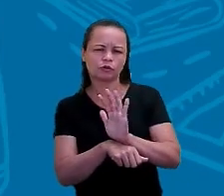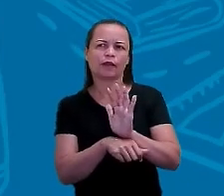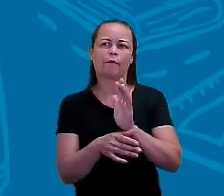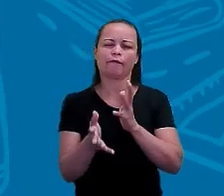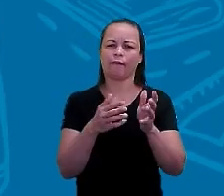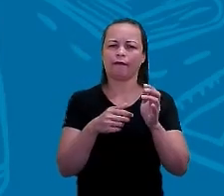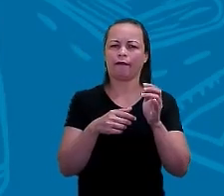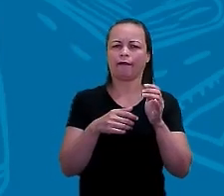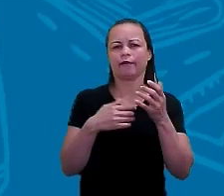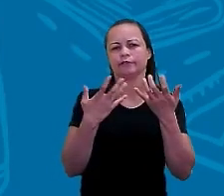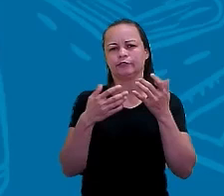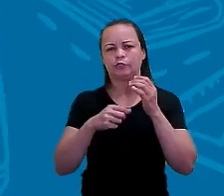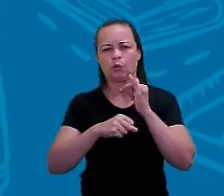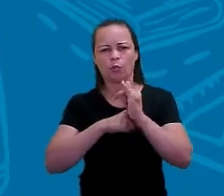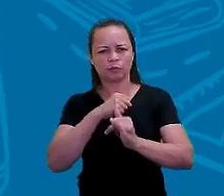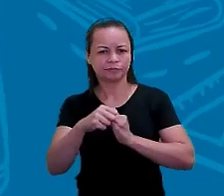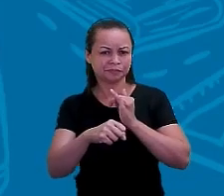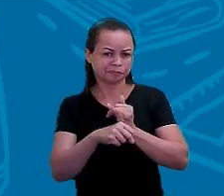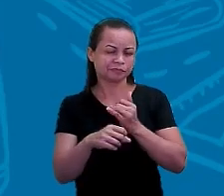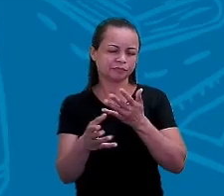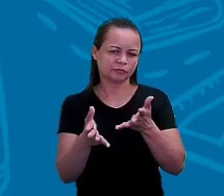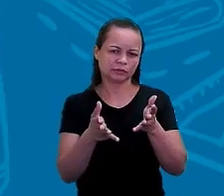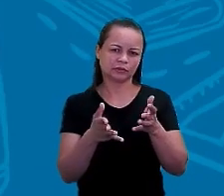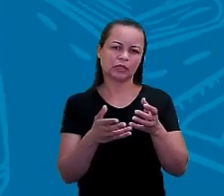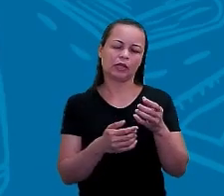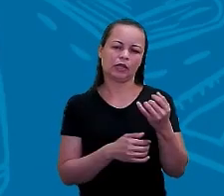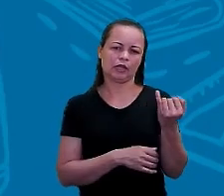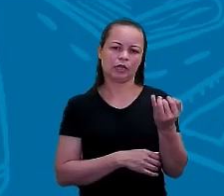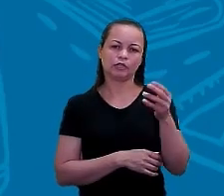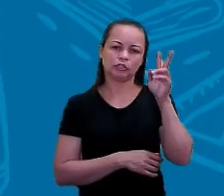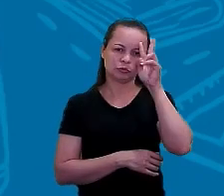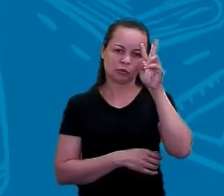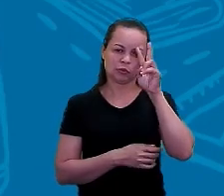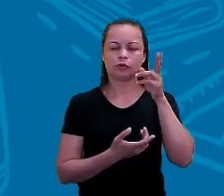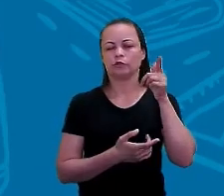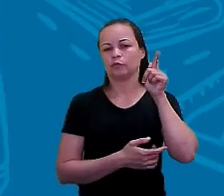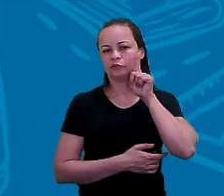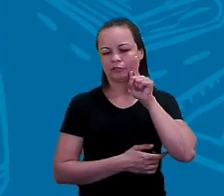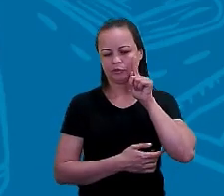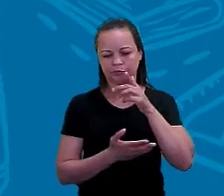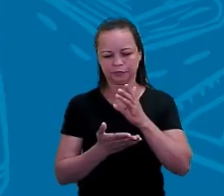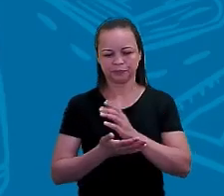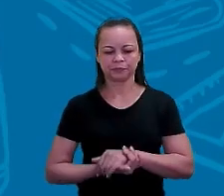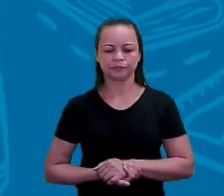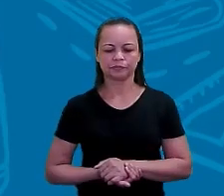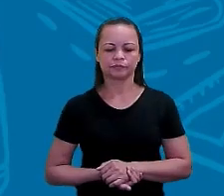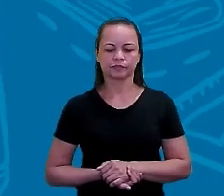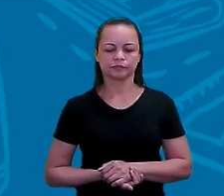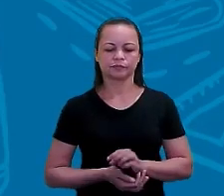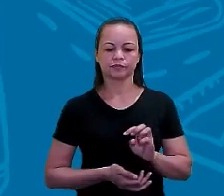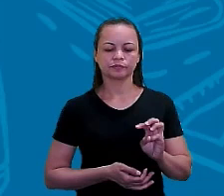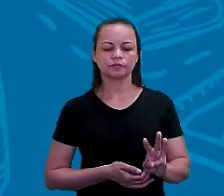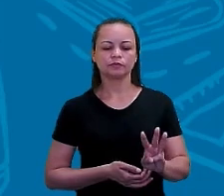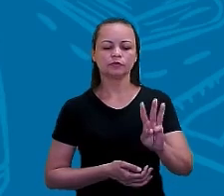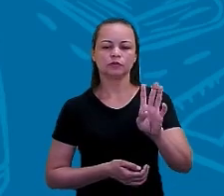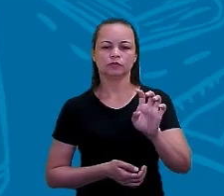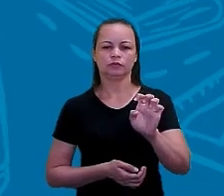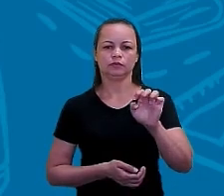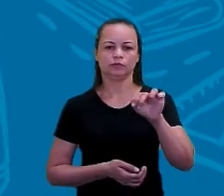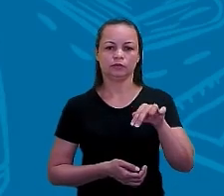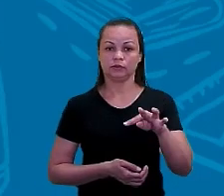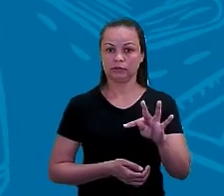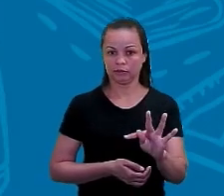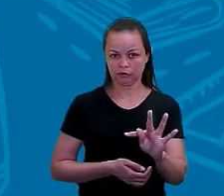porque realmente é um monumento histórico para os Estados Unidos. So, we went to Times